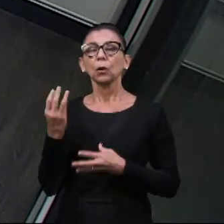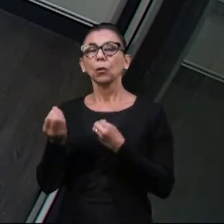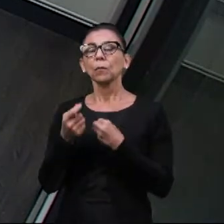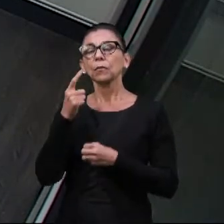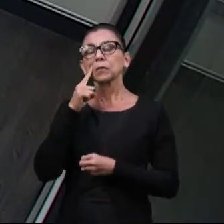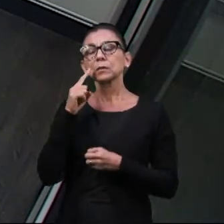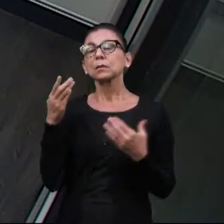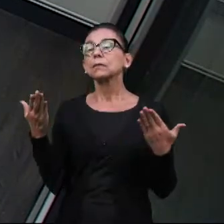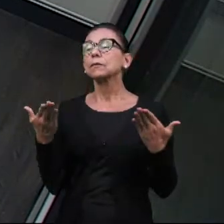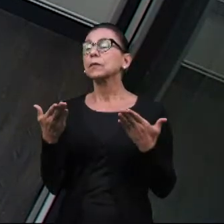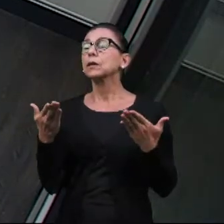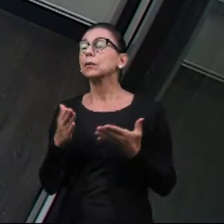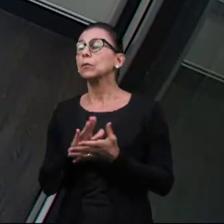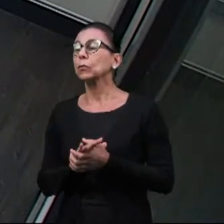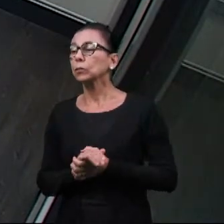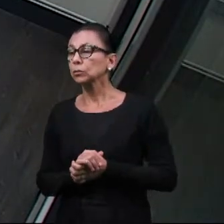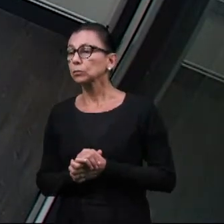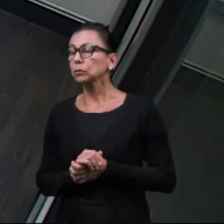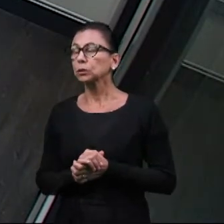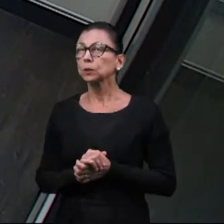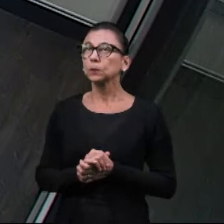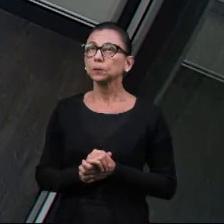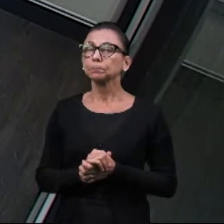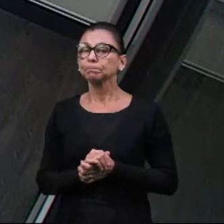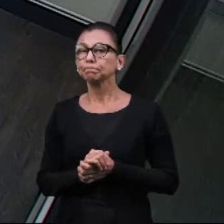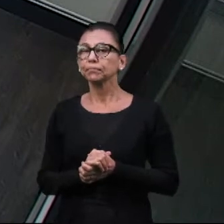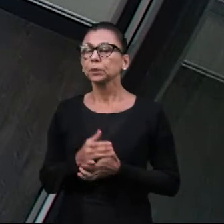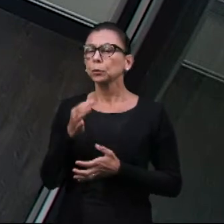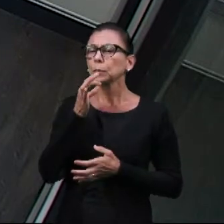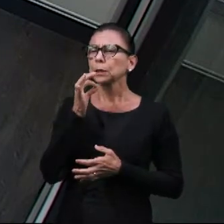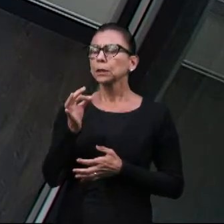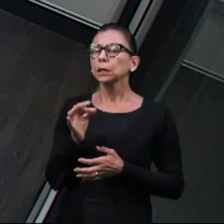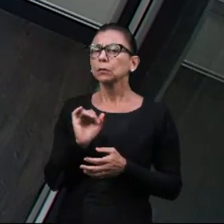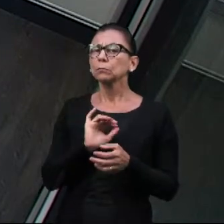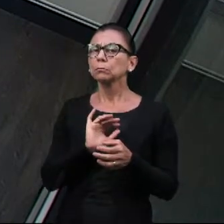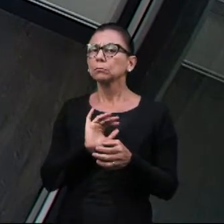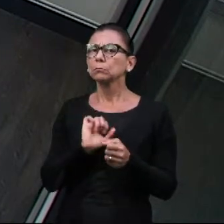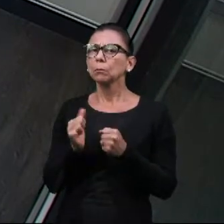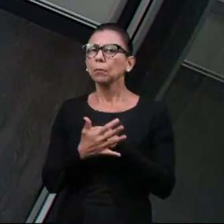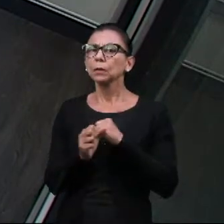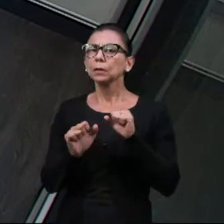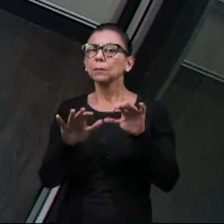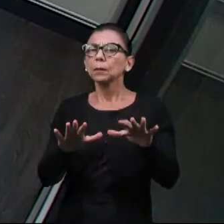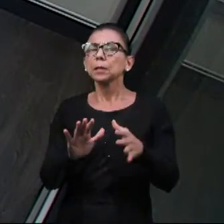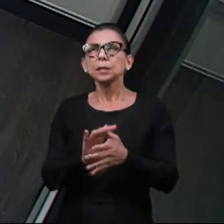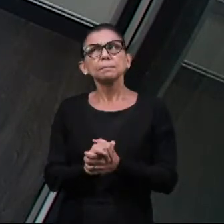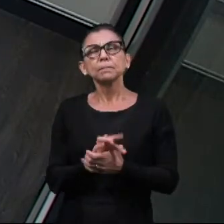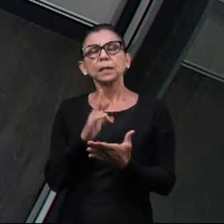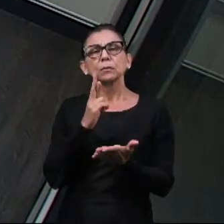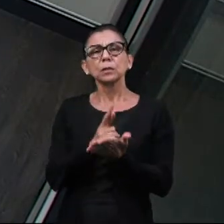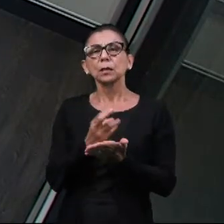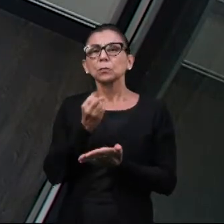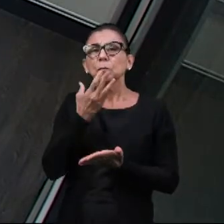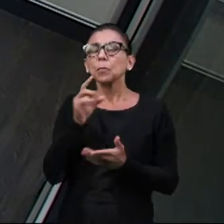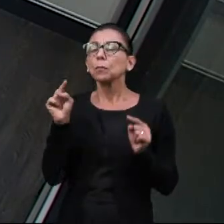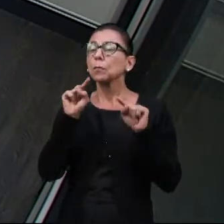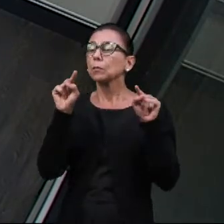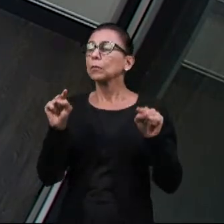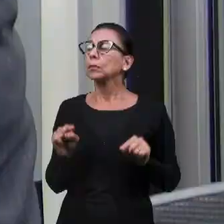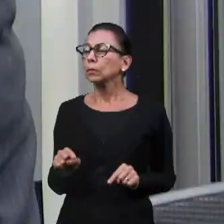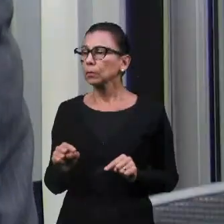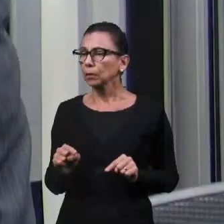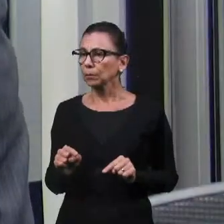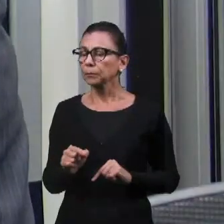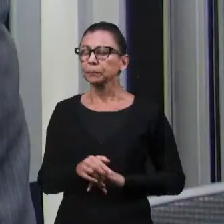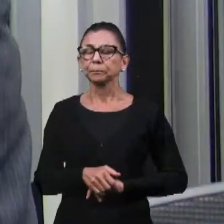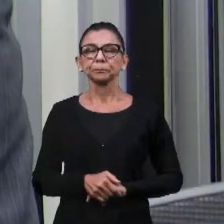Palavra. O que essa pandemia trouxe de bom, na opinião do senhor? Seria essa a pergunta. Kleber, nós tivemos a